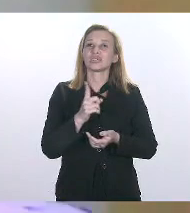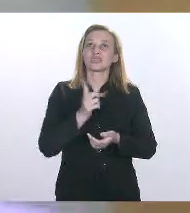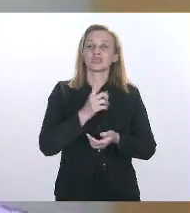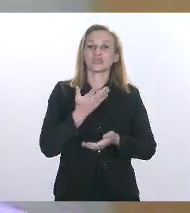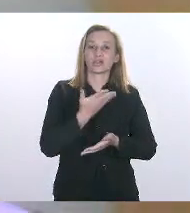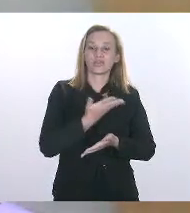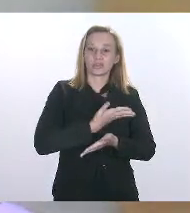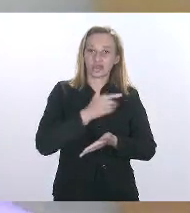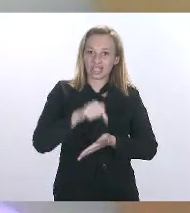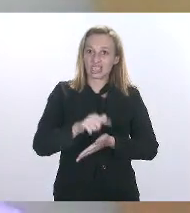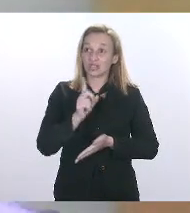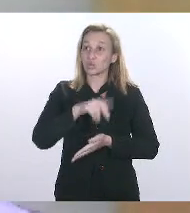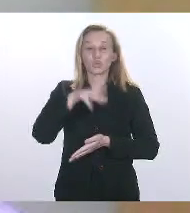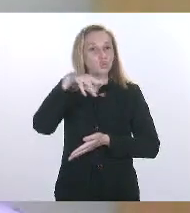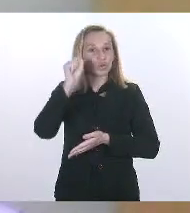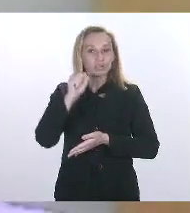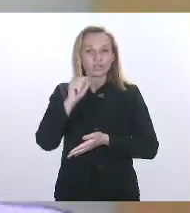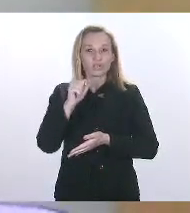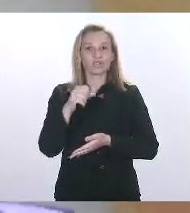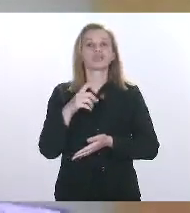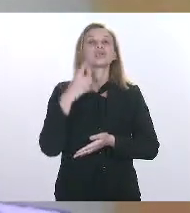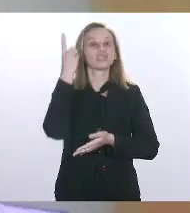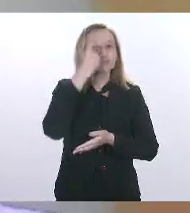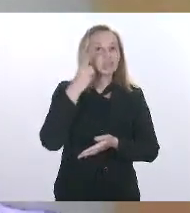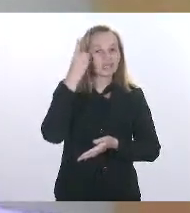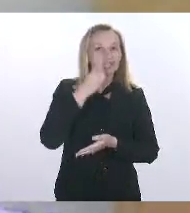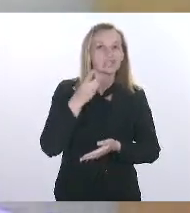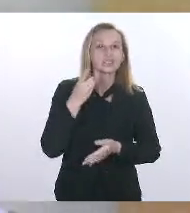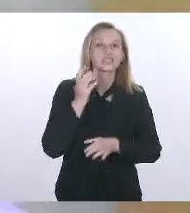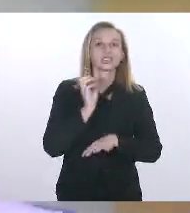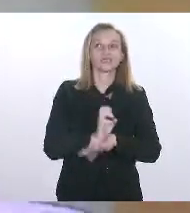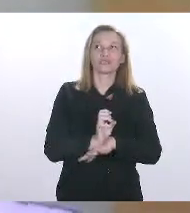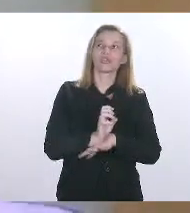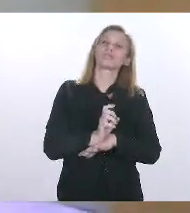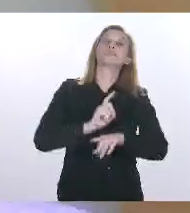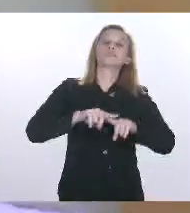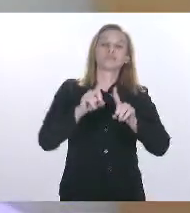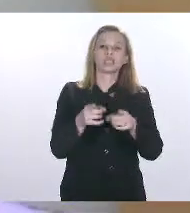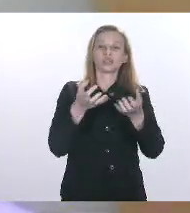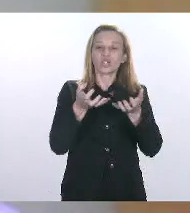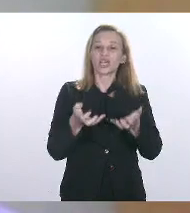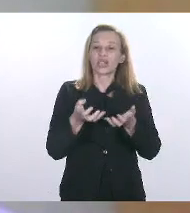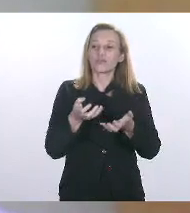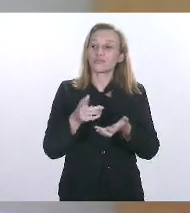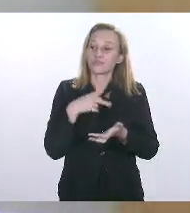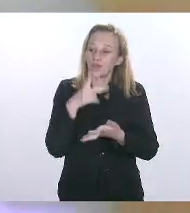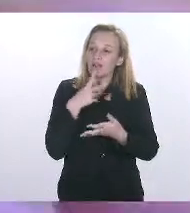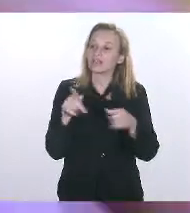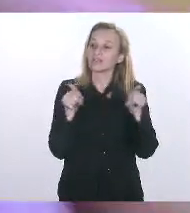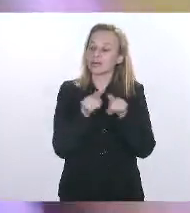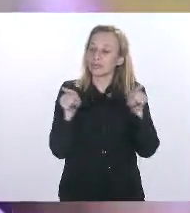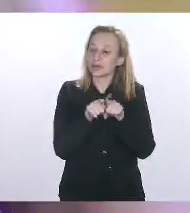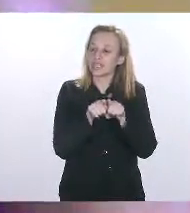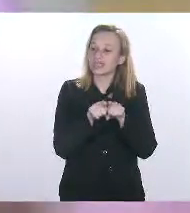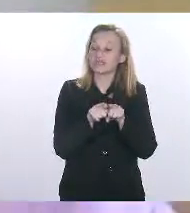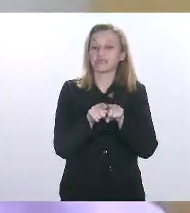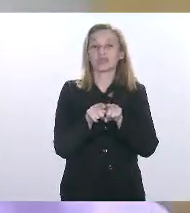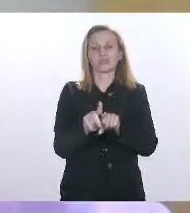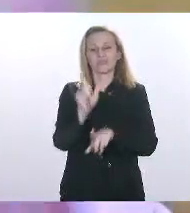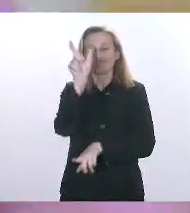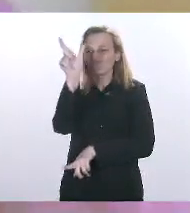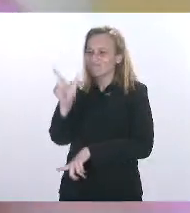aqui, aliás, nunca foi deputada estadual, já foi vereadora, é deputada federal, foi senadora, mas eu não queria deixar de mencionar essa